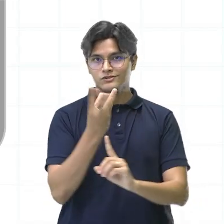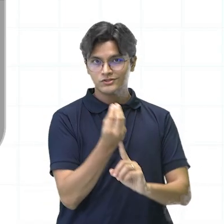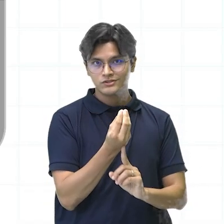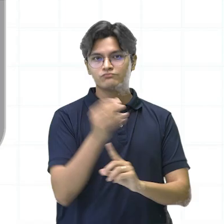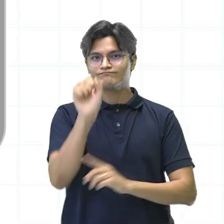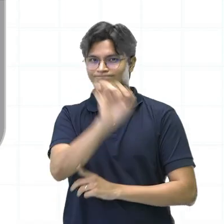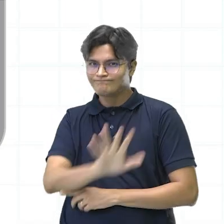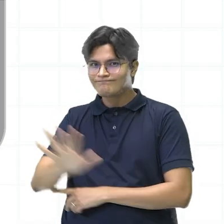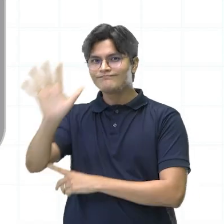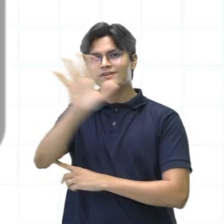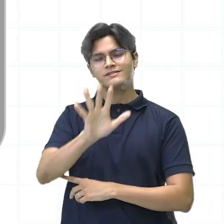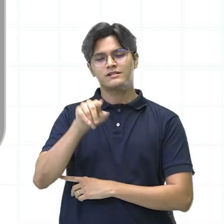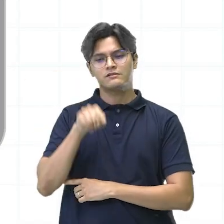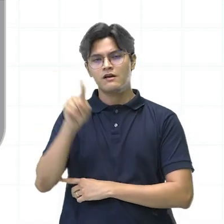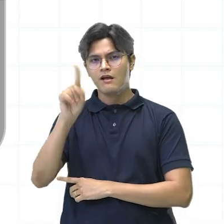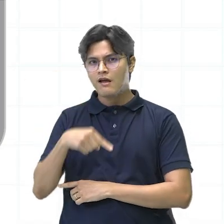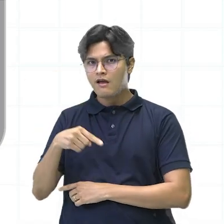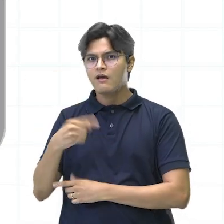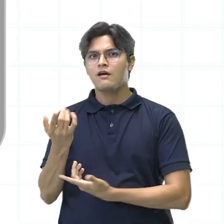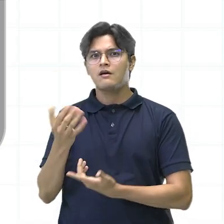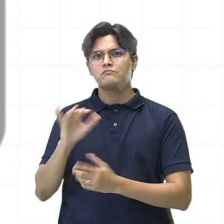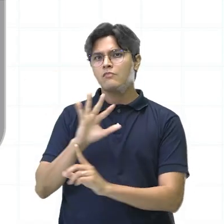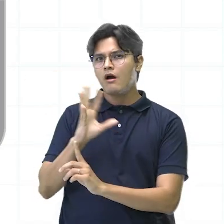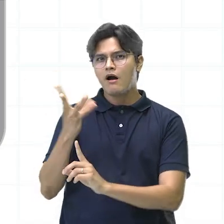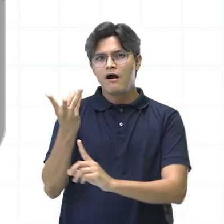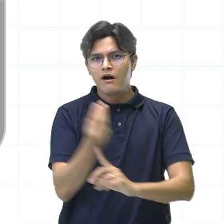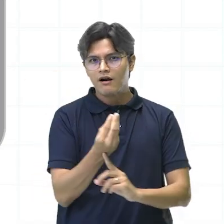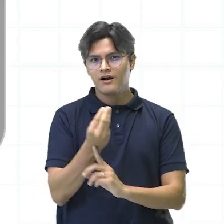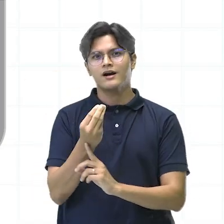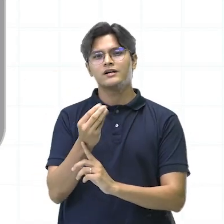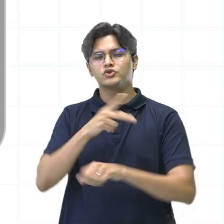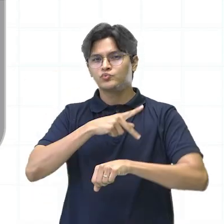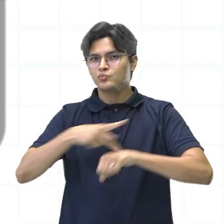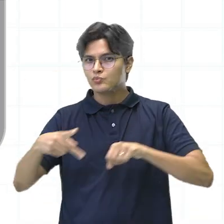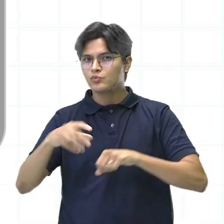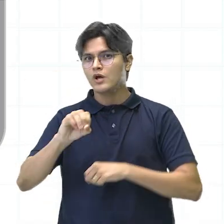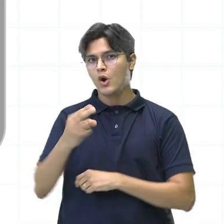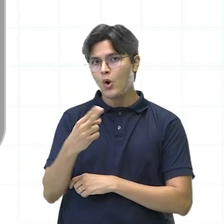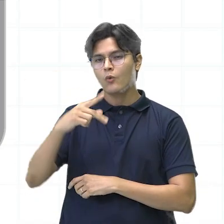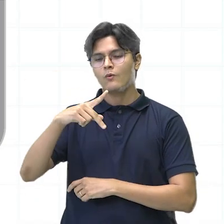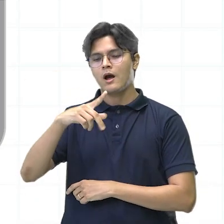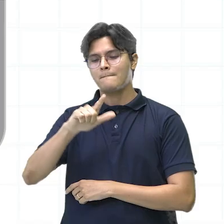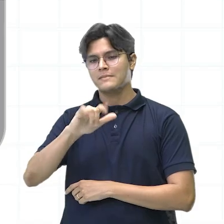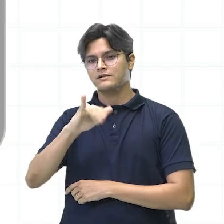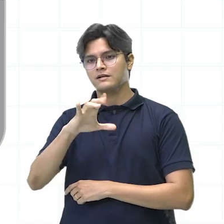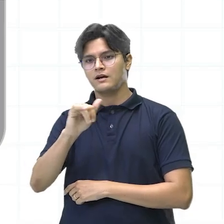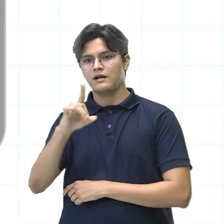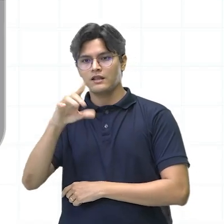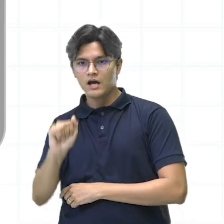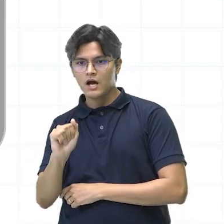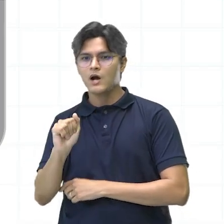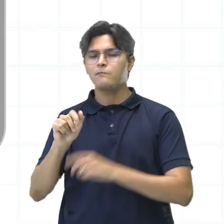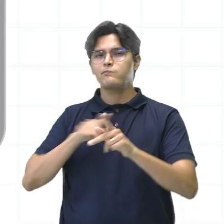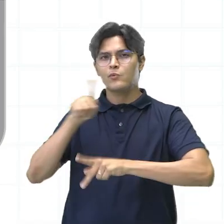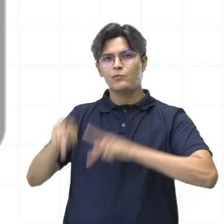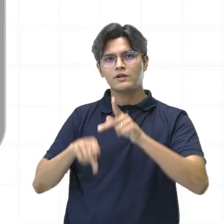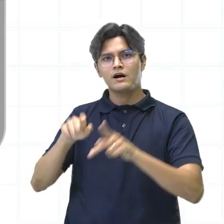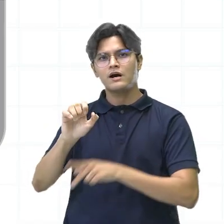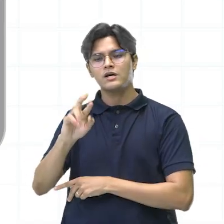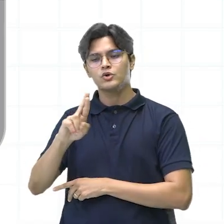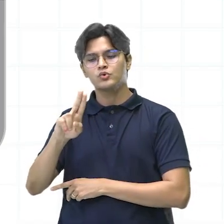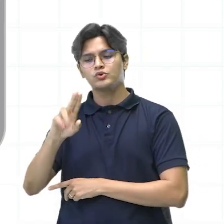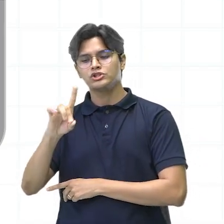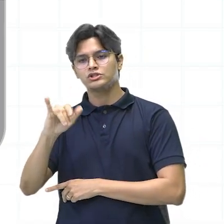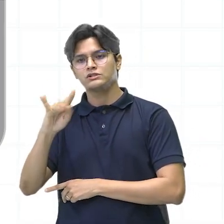que vão ser todas as obras de arte pura ou de arte aplicada, popular ou erudita, estrangeira ou nacional,